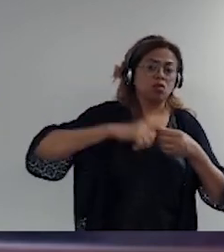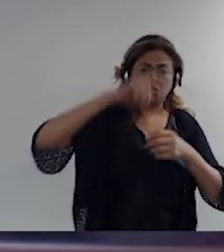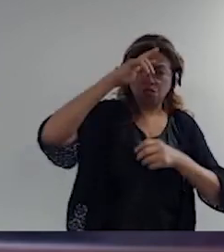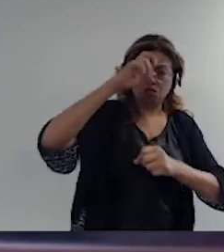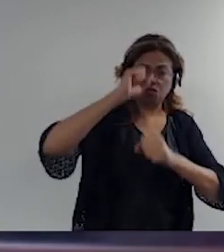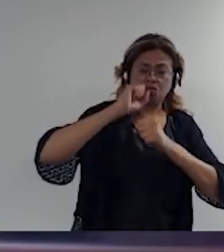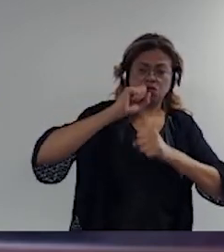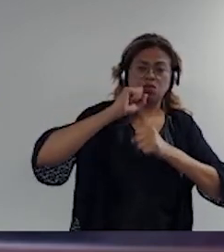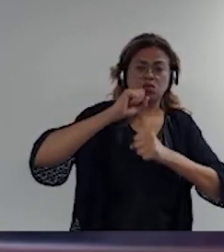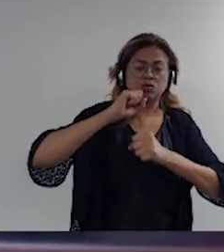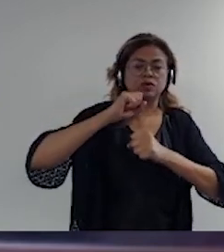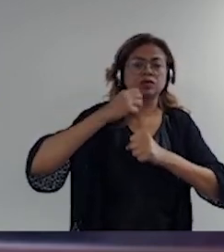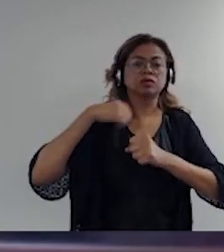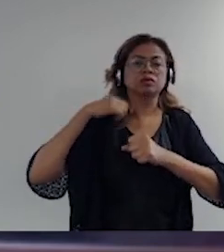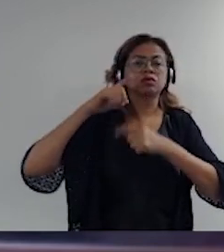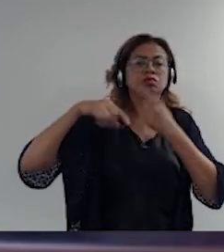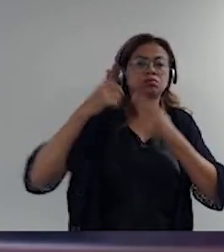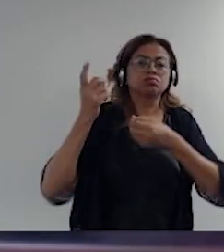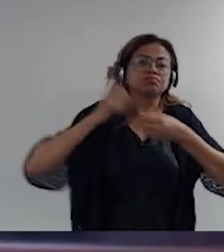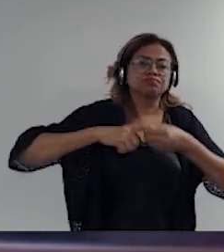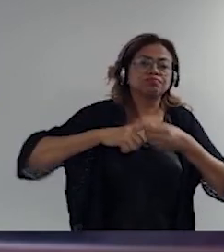decorrer desse